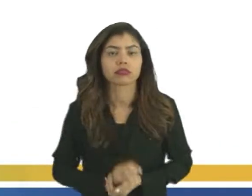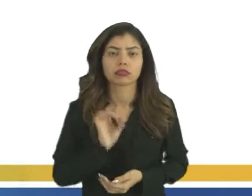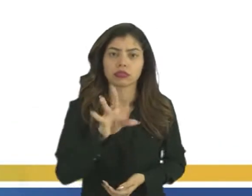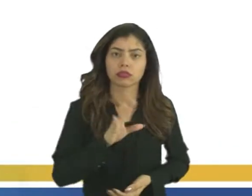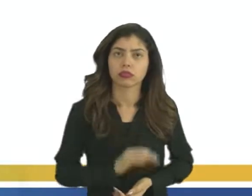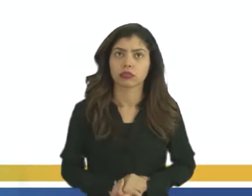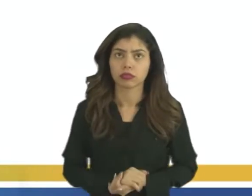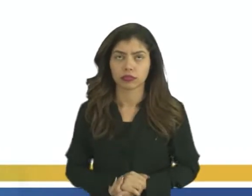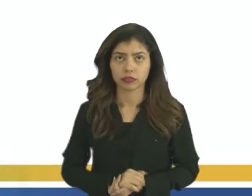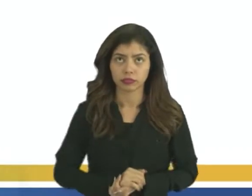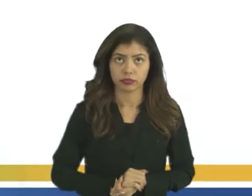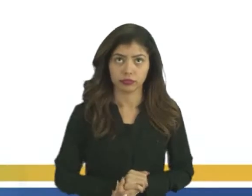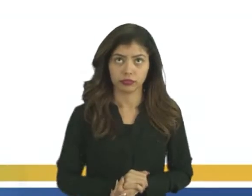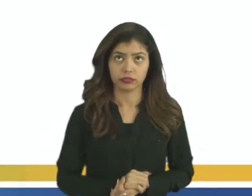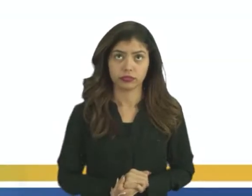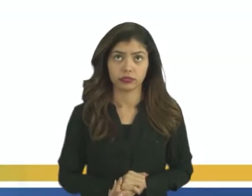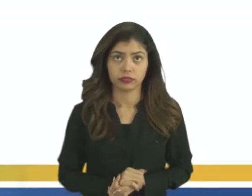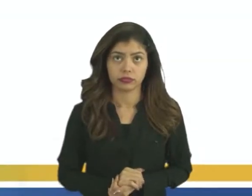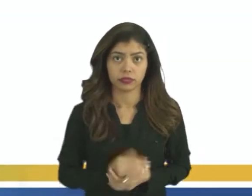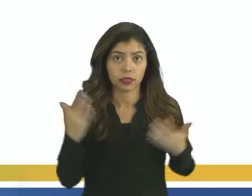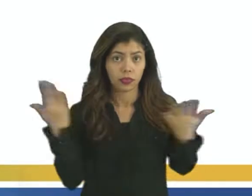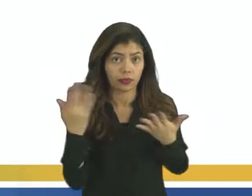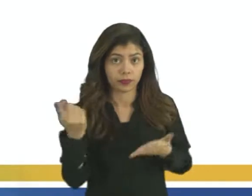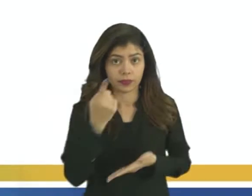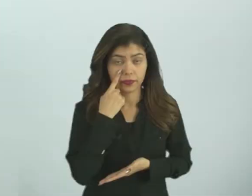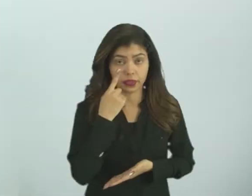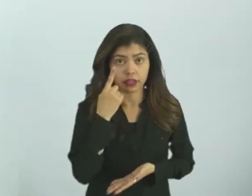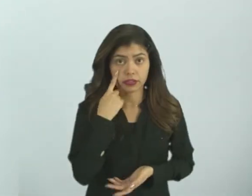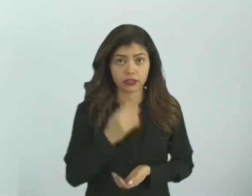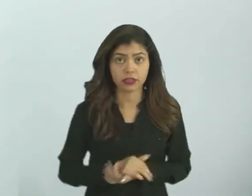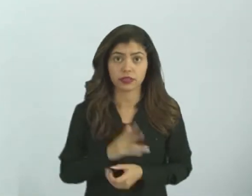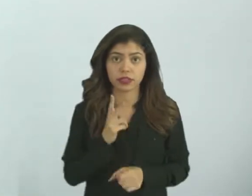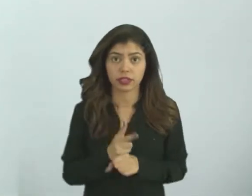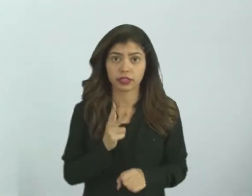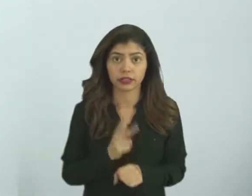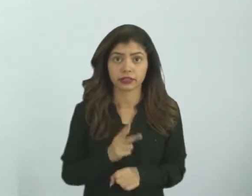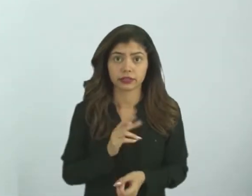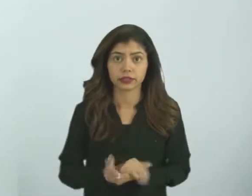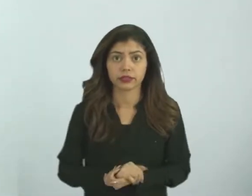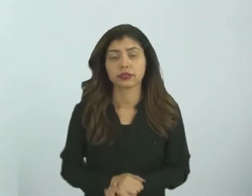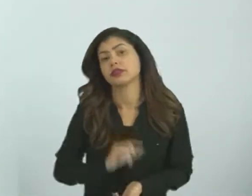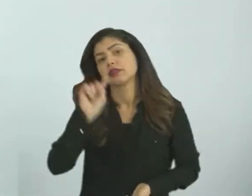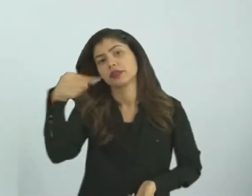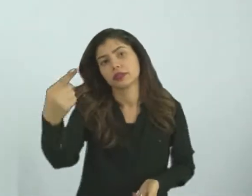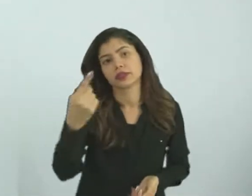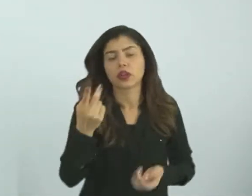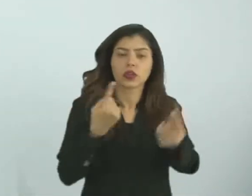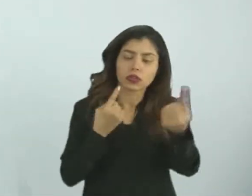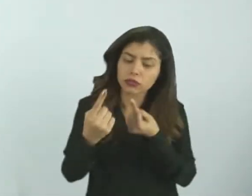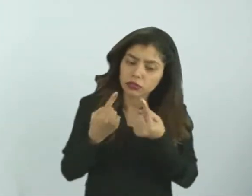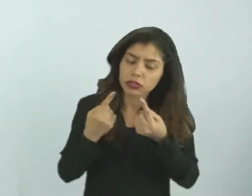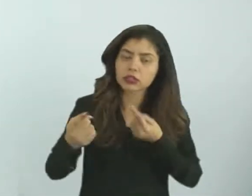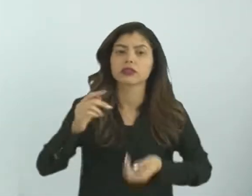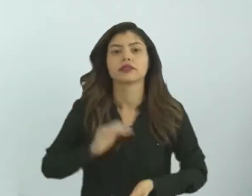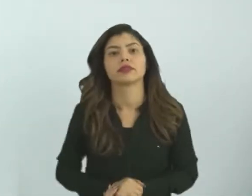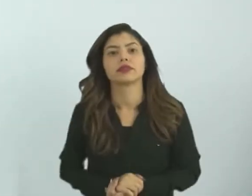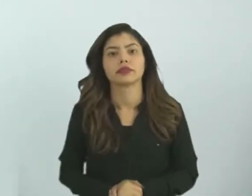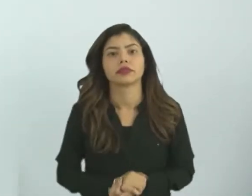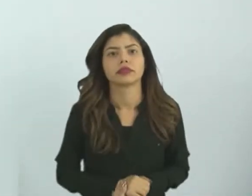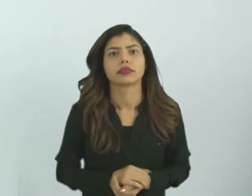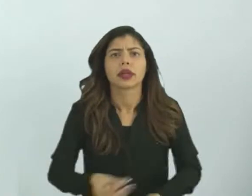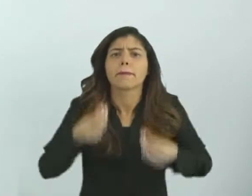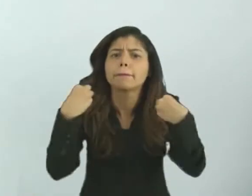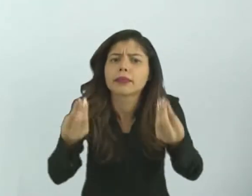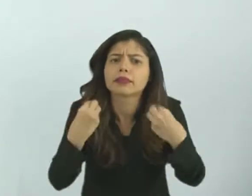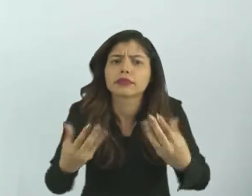esse medicamento. E aí a gente vai ver agora um videozinho. Depois desse vídeo a gente vai conversar para que